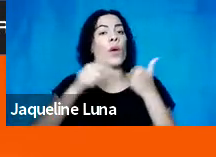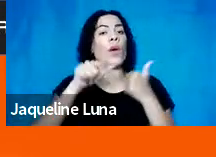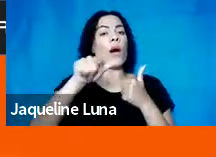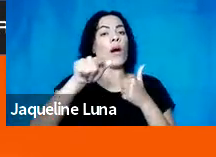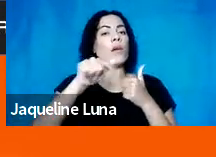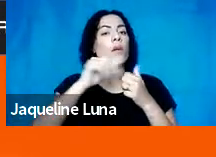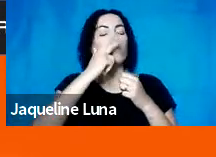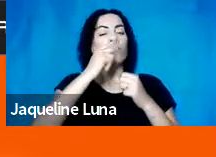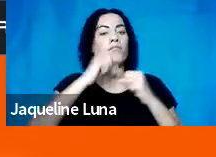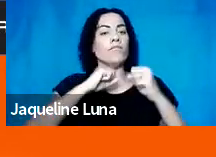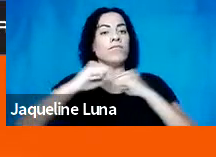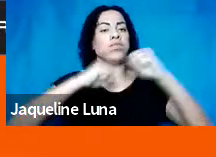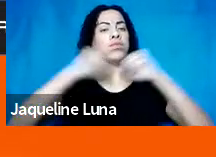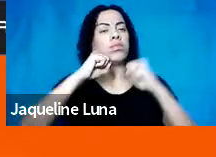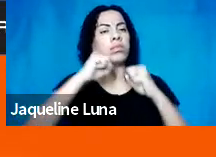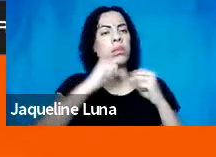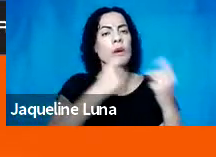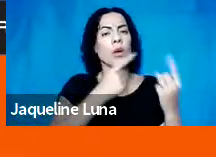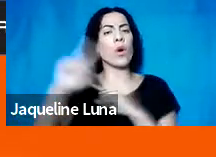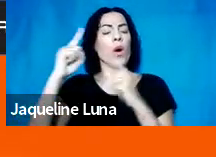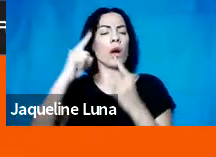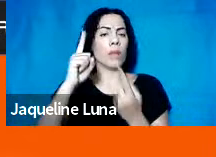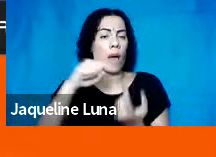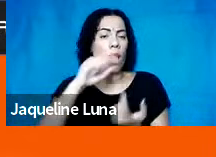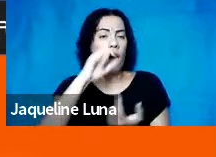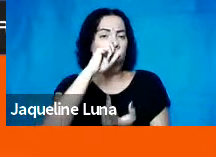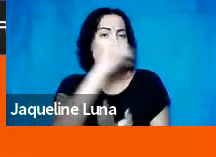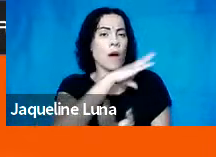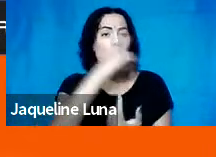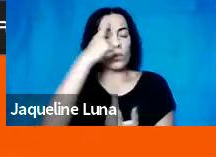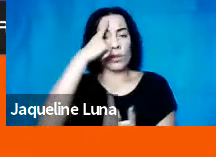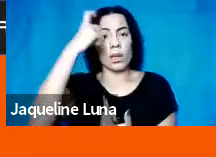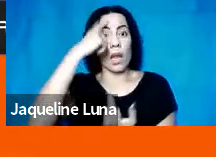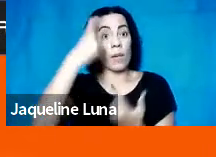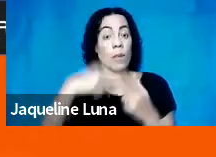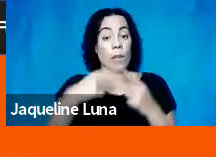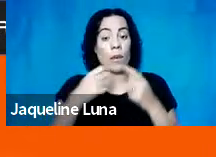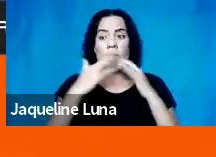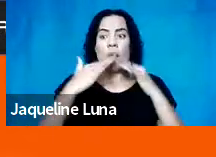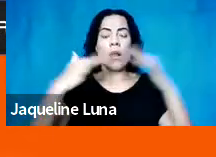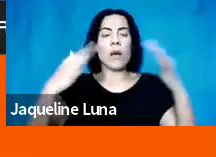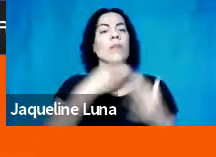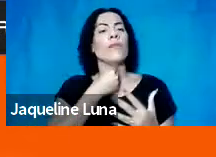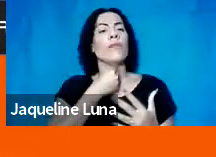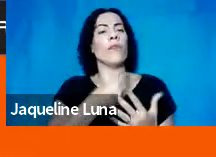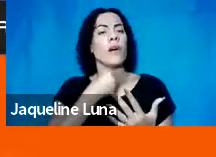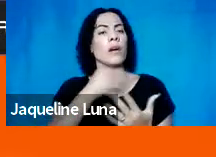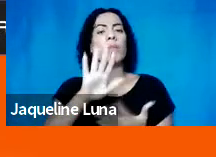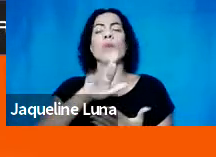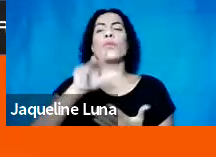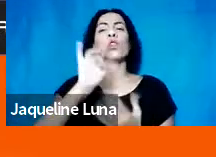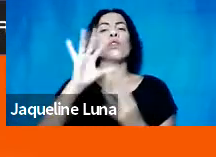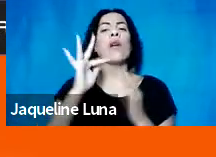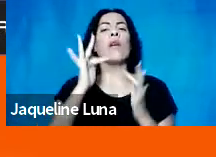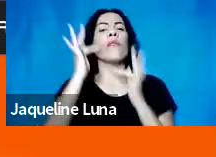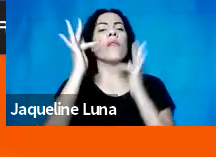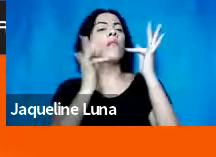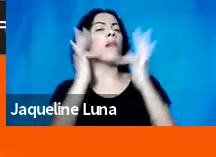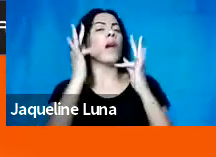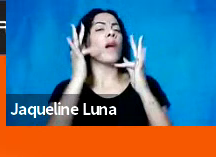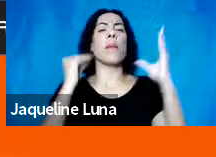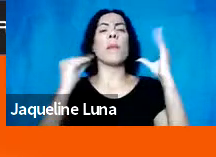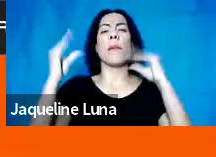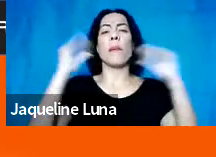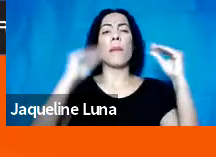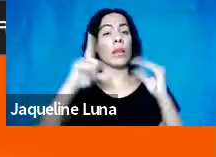propulsão criminosa de fake news, e não só dos rumores, dos boatos, tem um artigo aí da